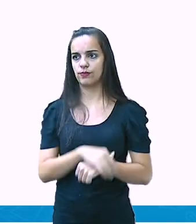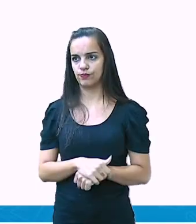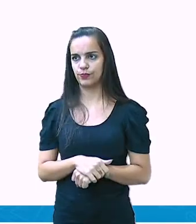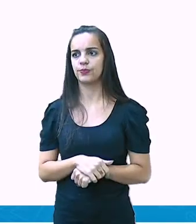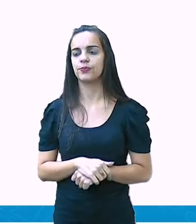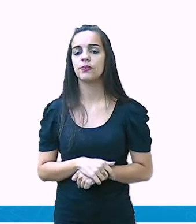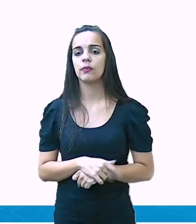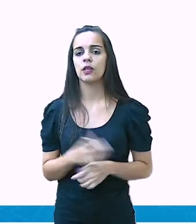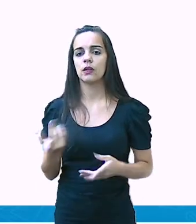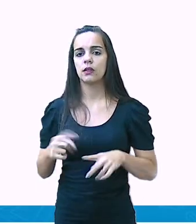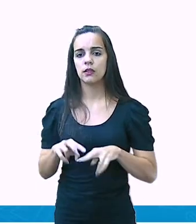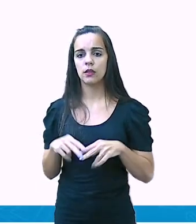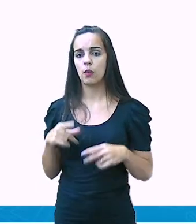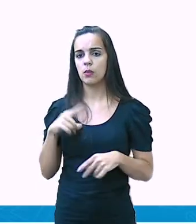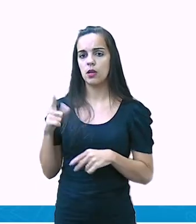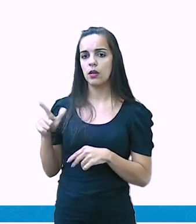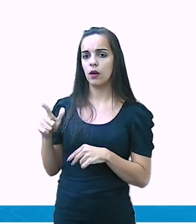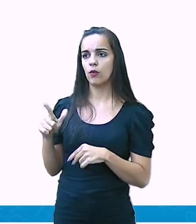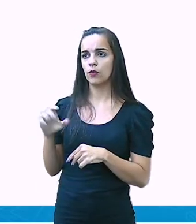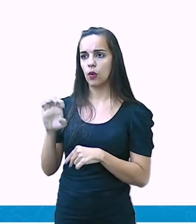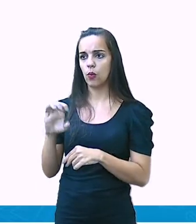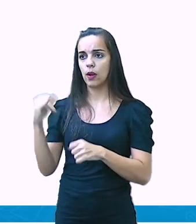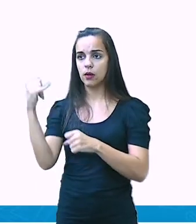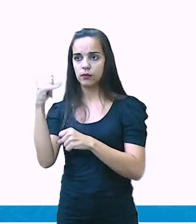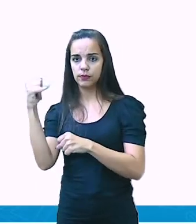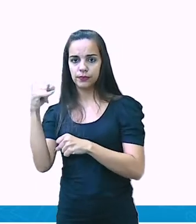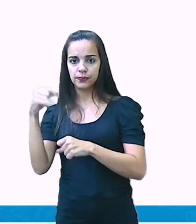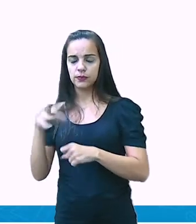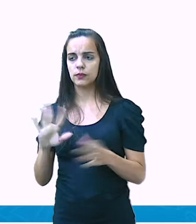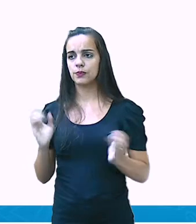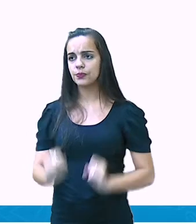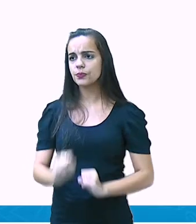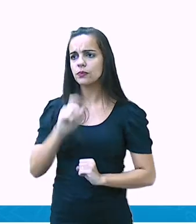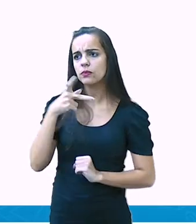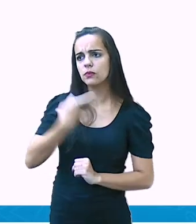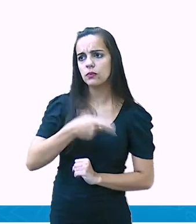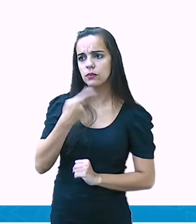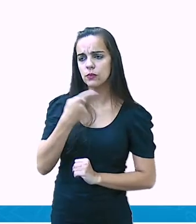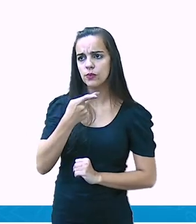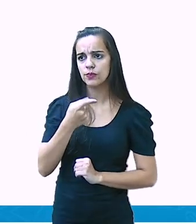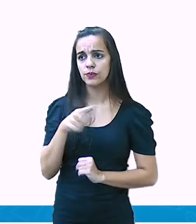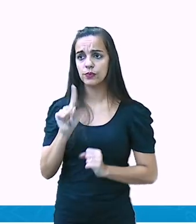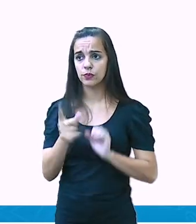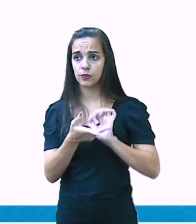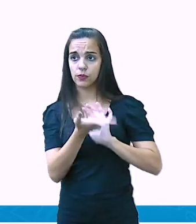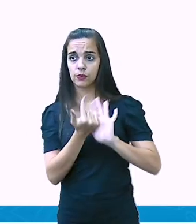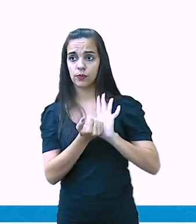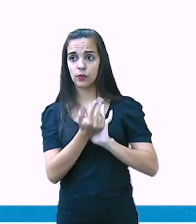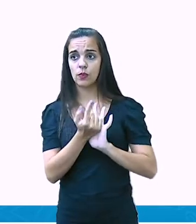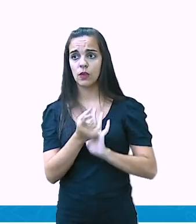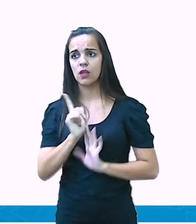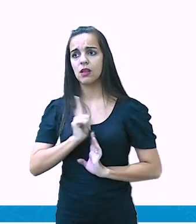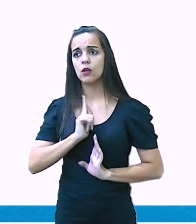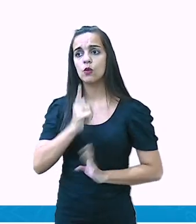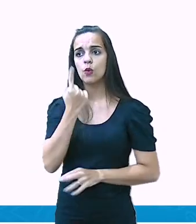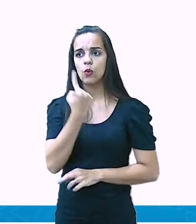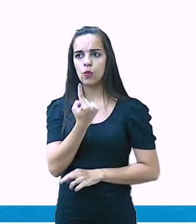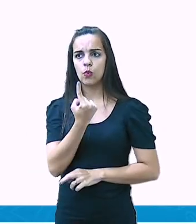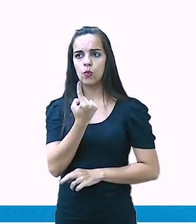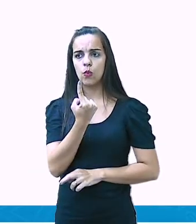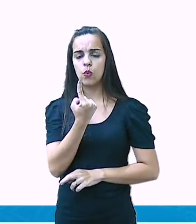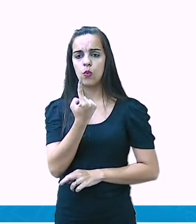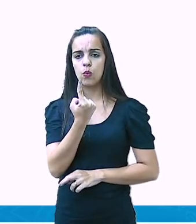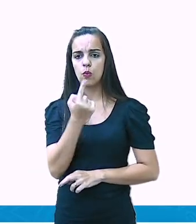eletricamente negativo. Então, eu posso dizer que aqui eu tenho um